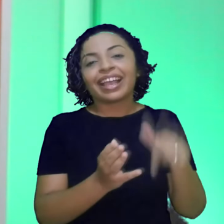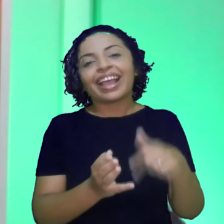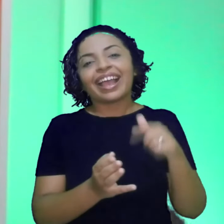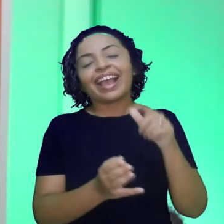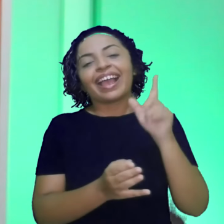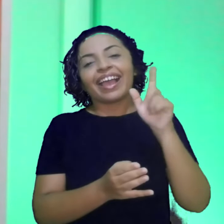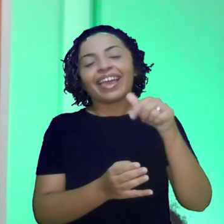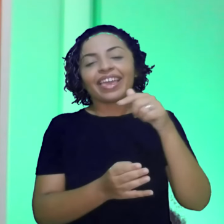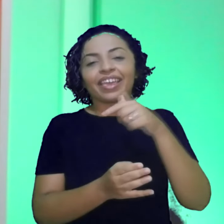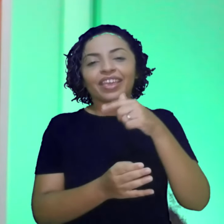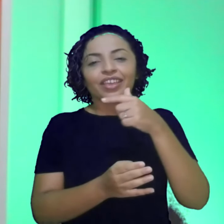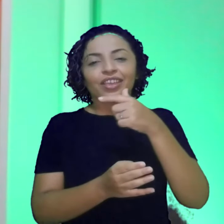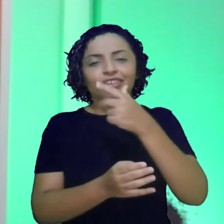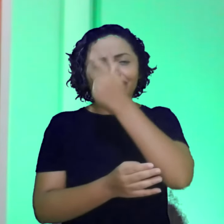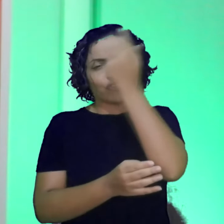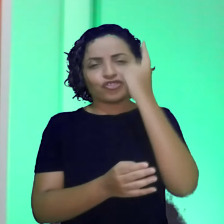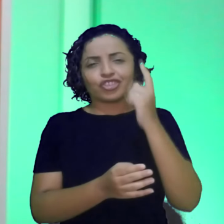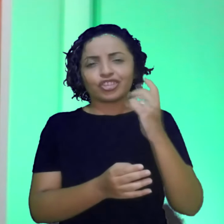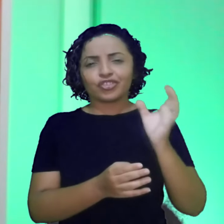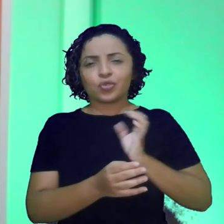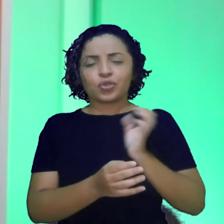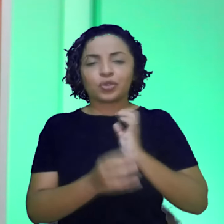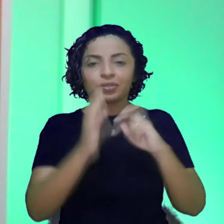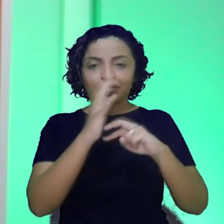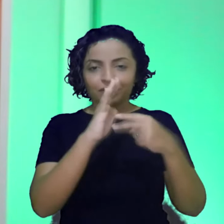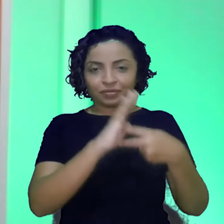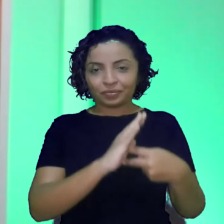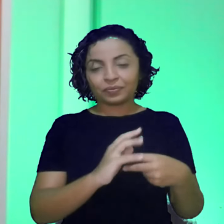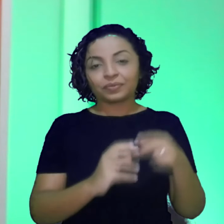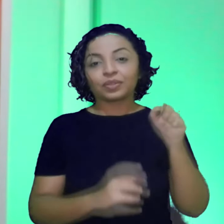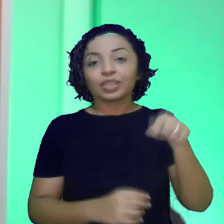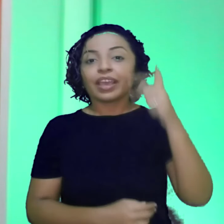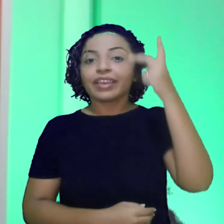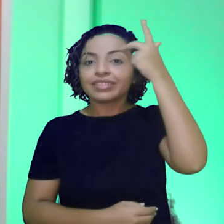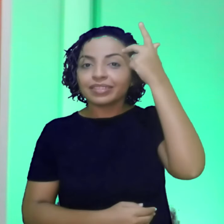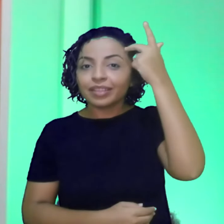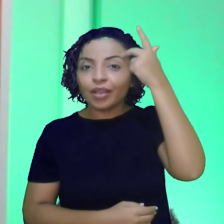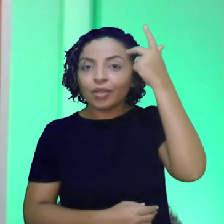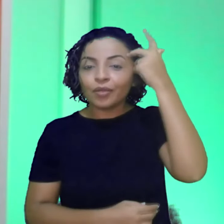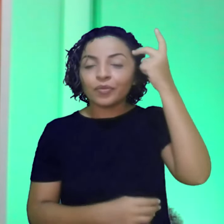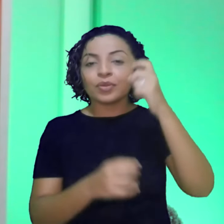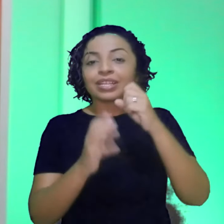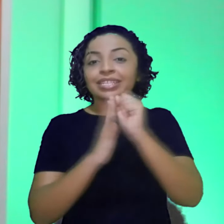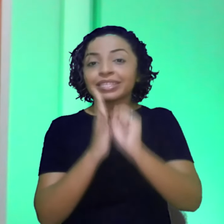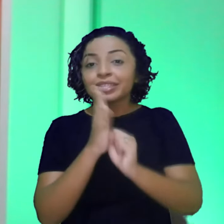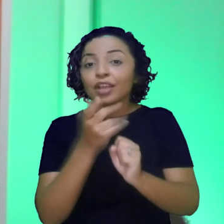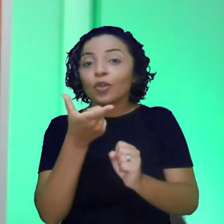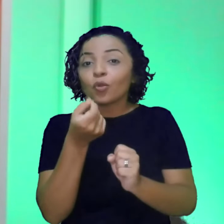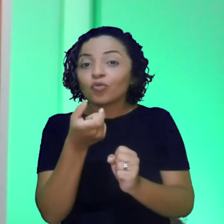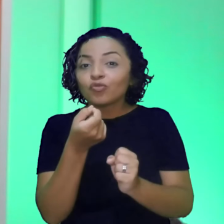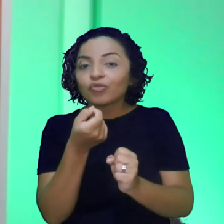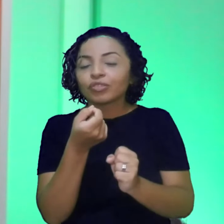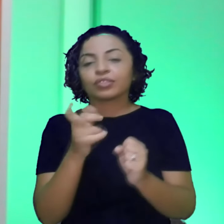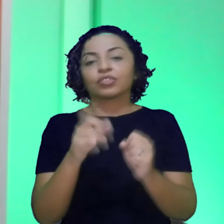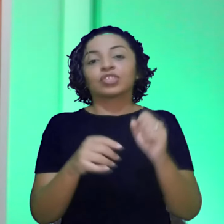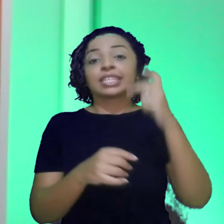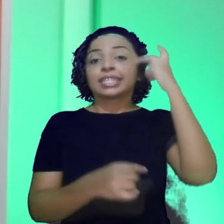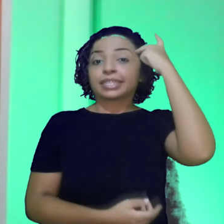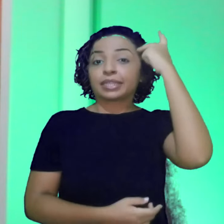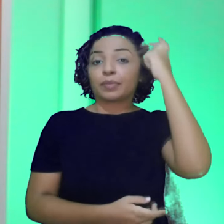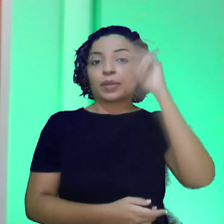Rica, esse livro aqui eu já vi falar, que se passa em São Paulo no começo do século XX. São Paulo ainda não